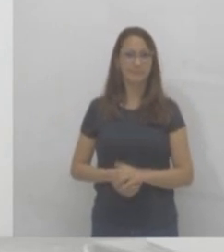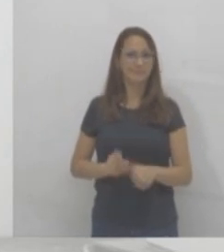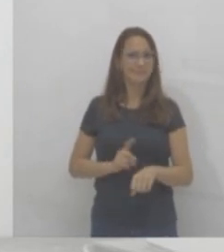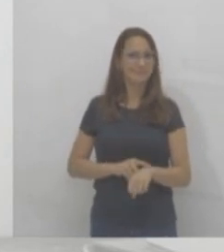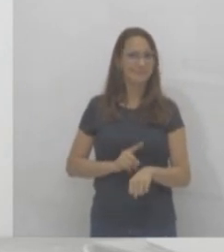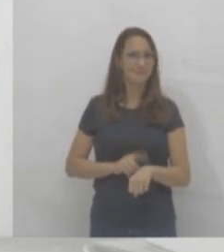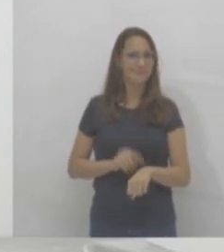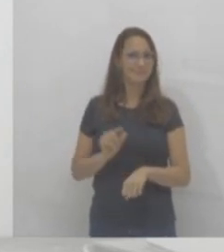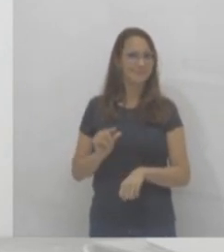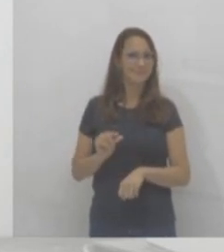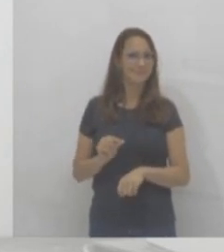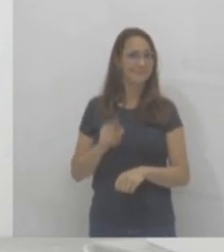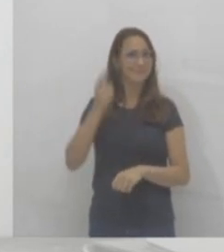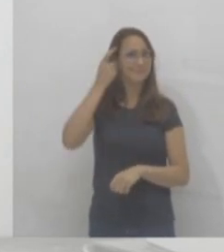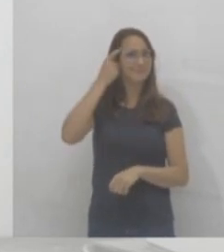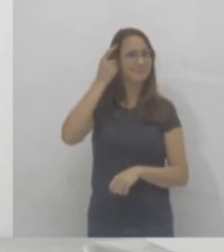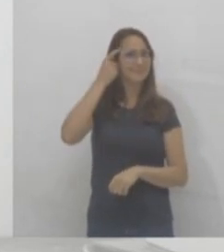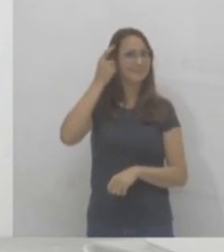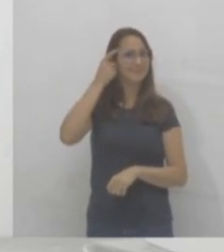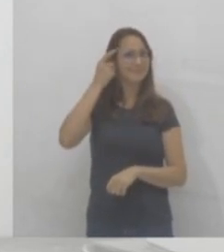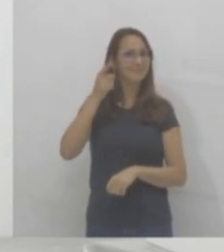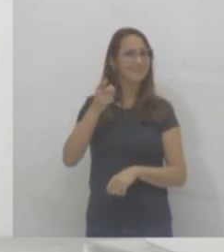tempinho.